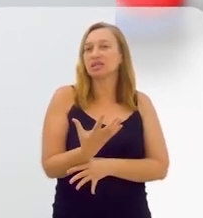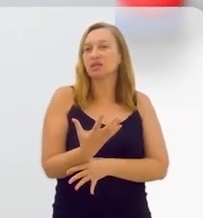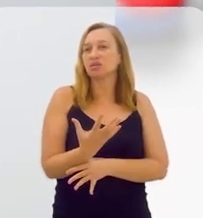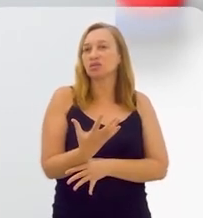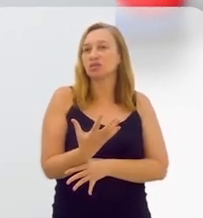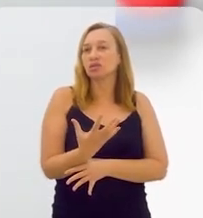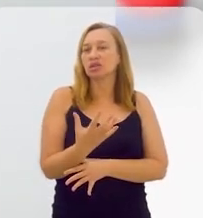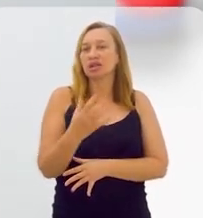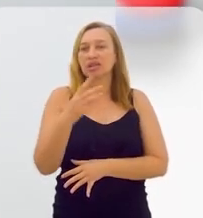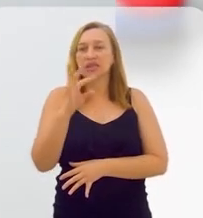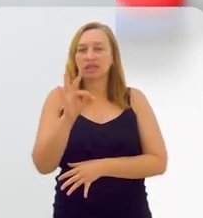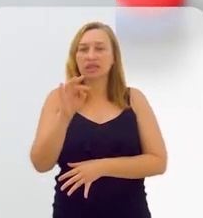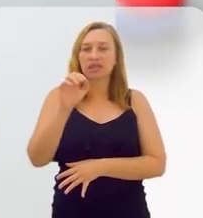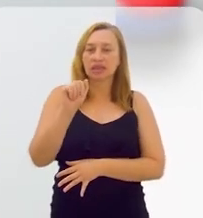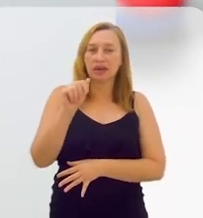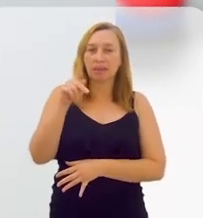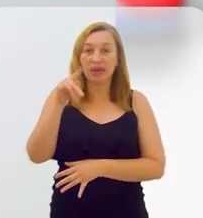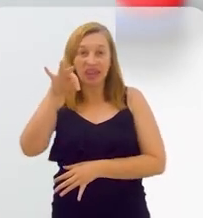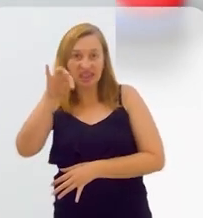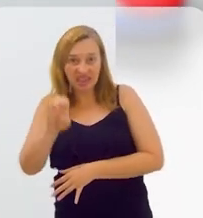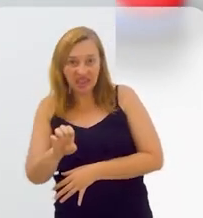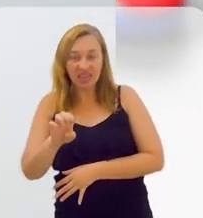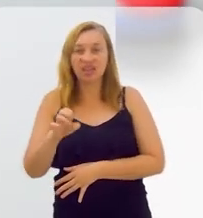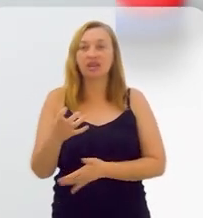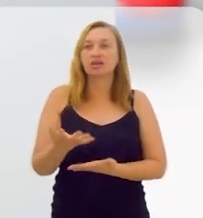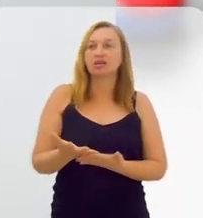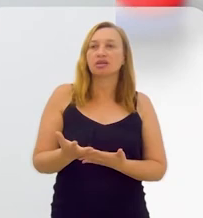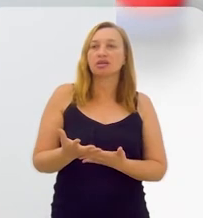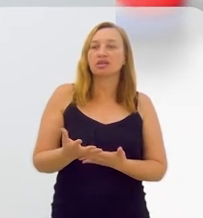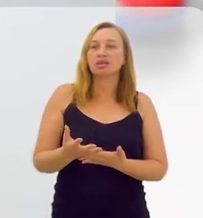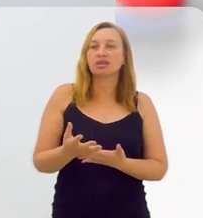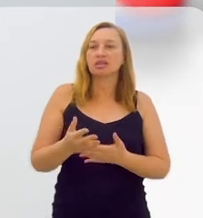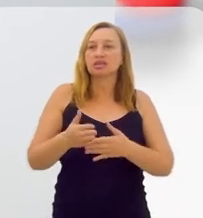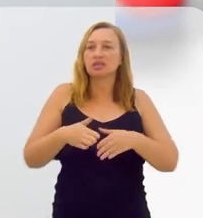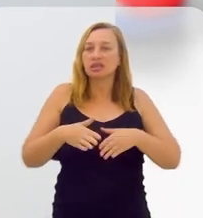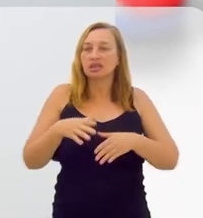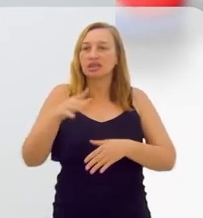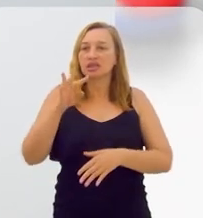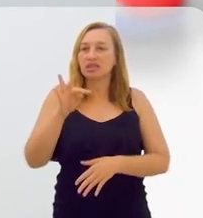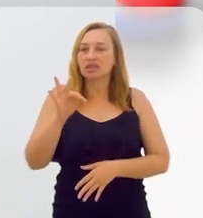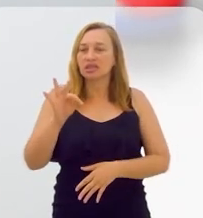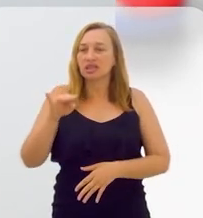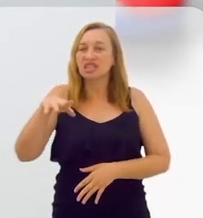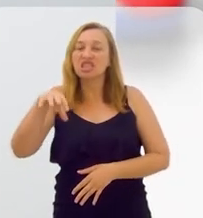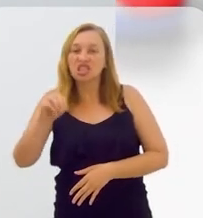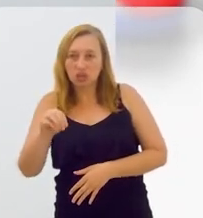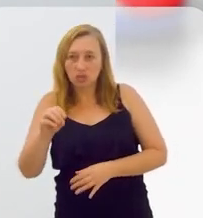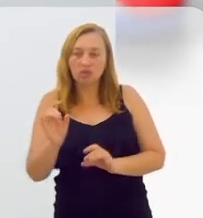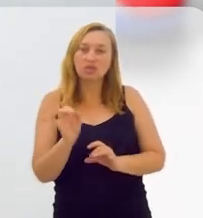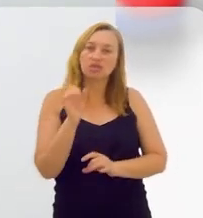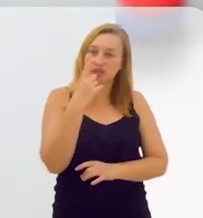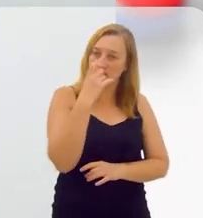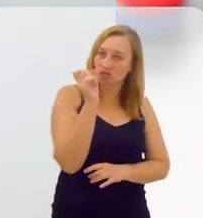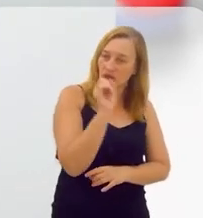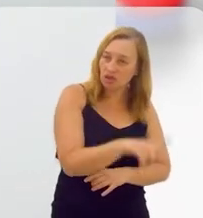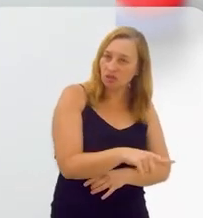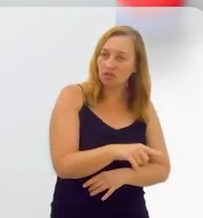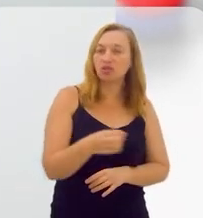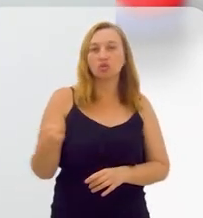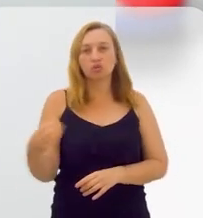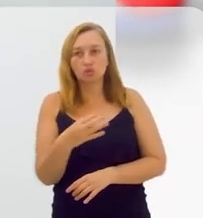construção de tapetes, por exemplo, de tecidos que seriam descartados, construção